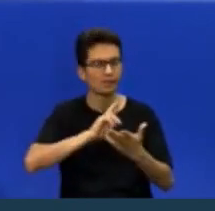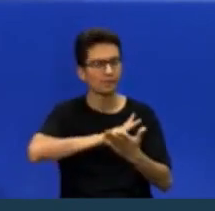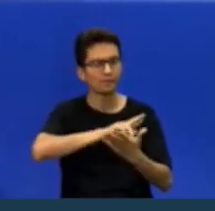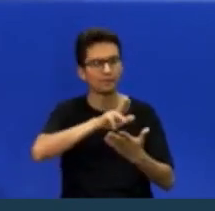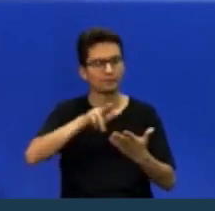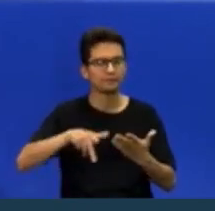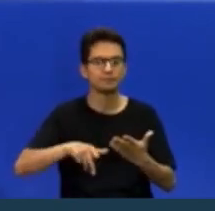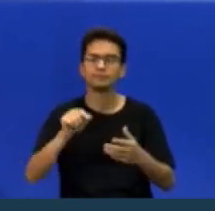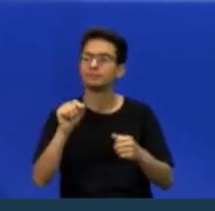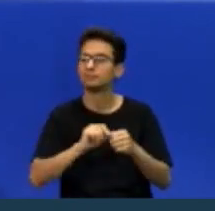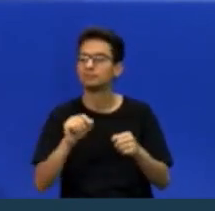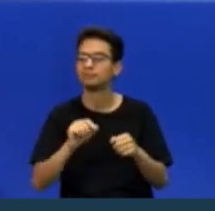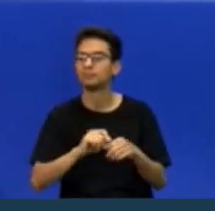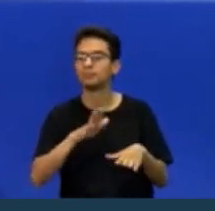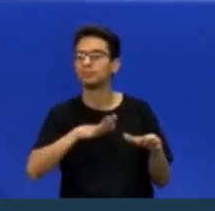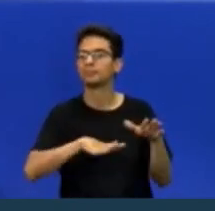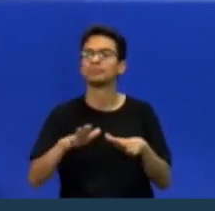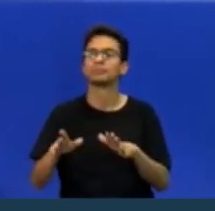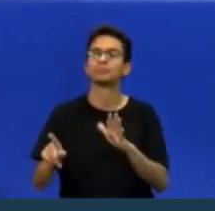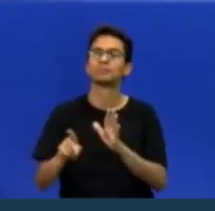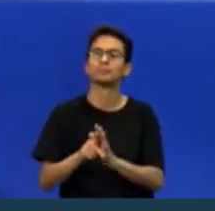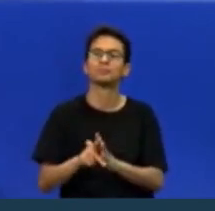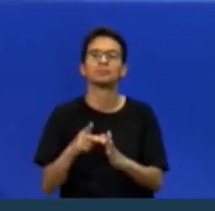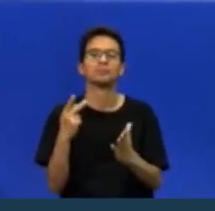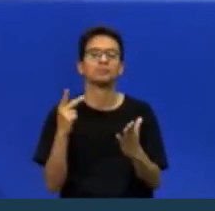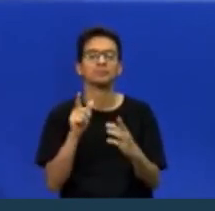as ações que demandam do SUS.